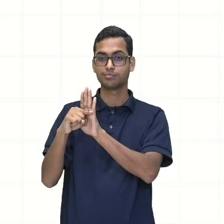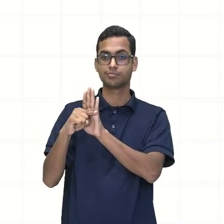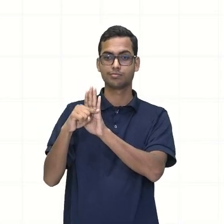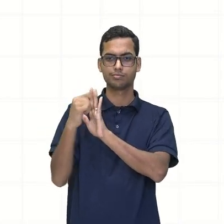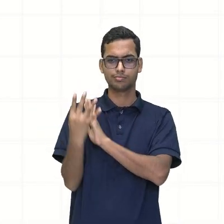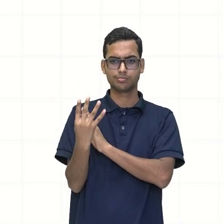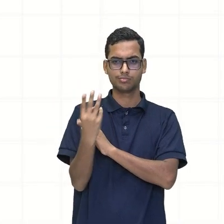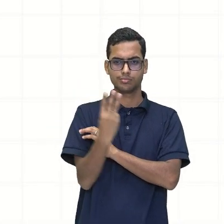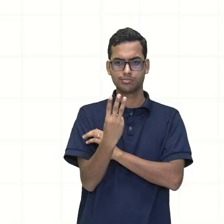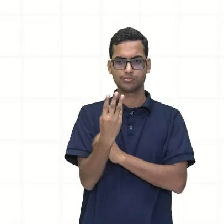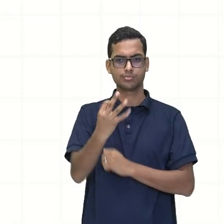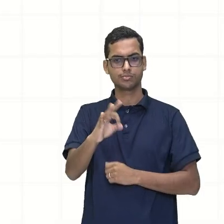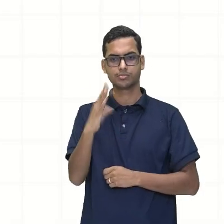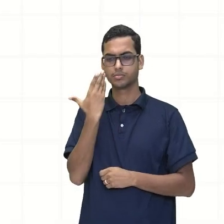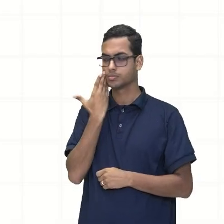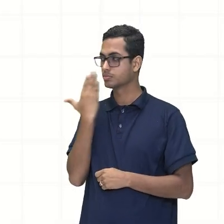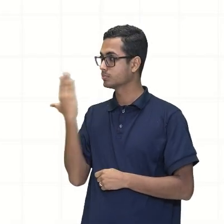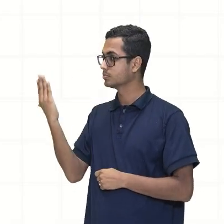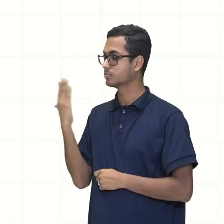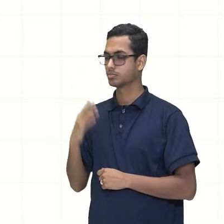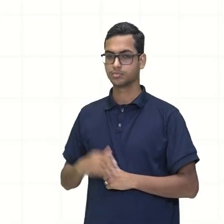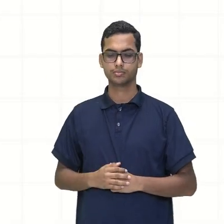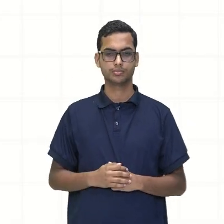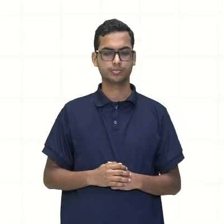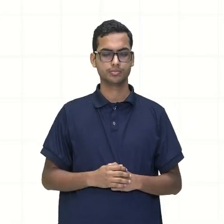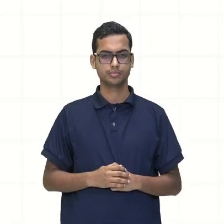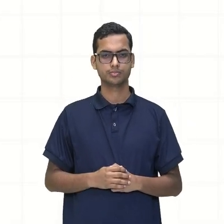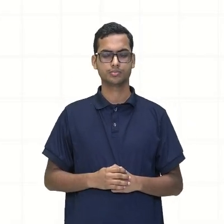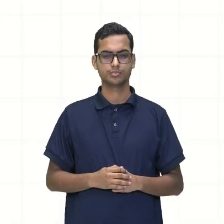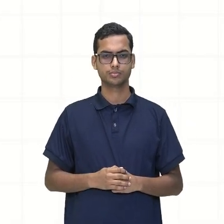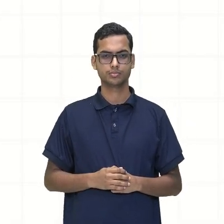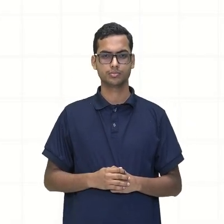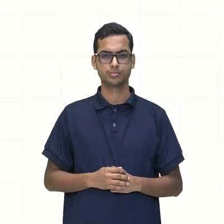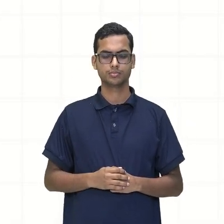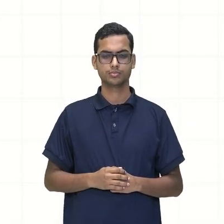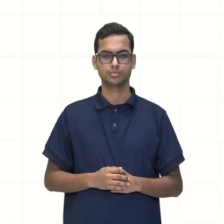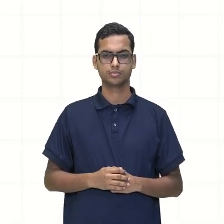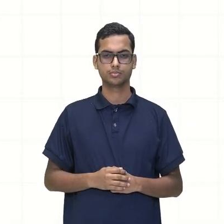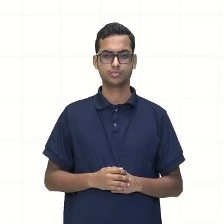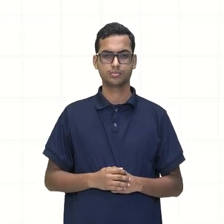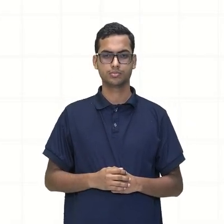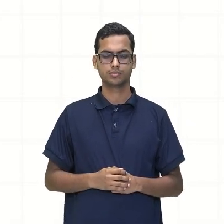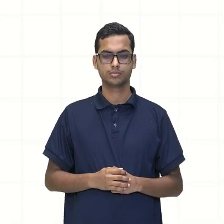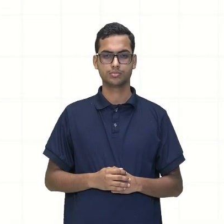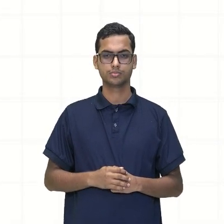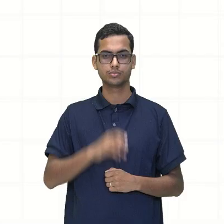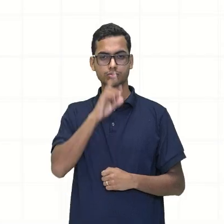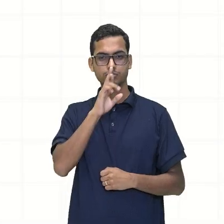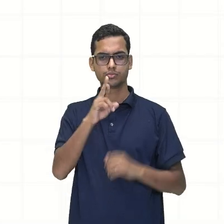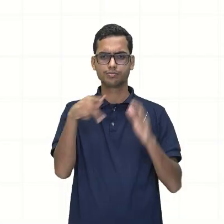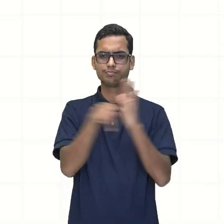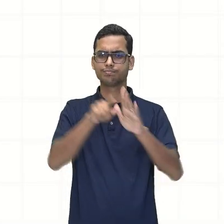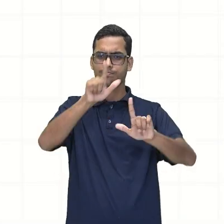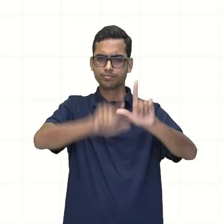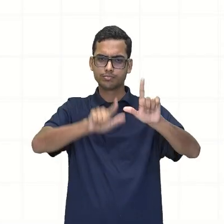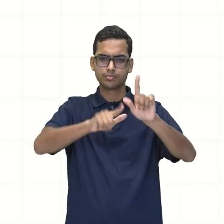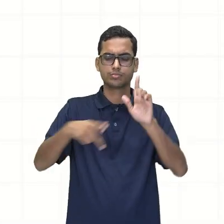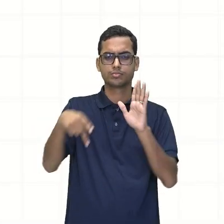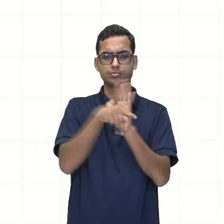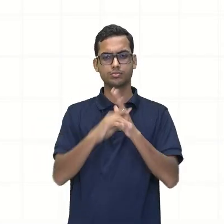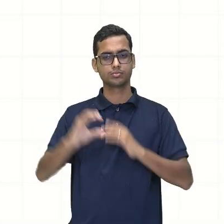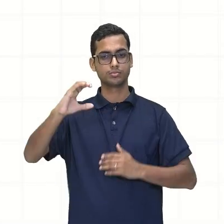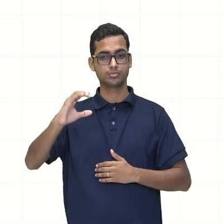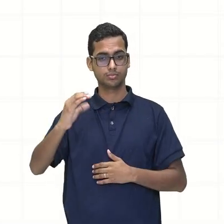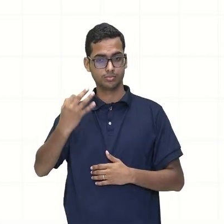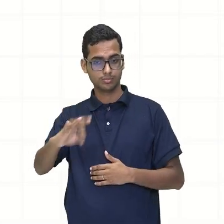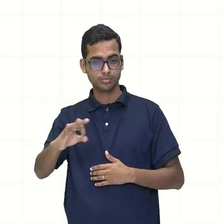do sinal aqui. Negativo. Então, menos 43 sobre 18 é a resposta da letra C, né?